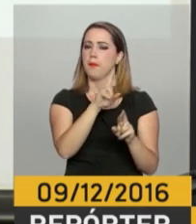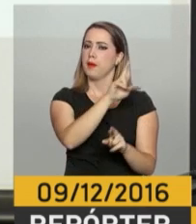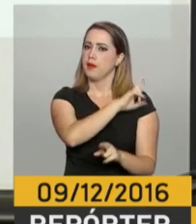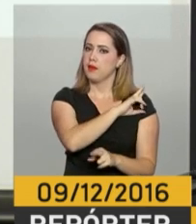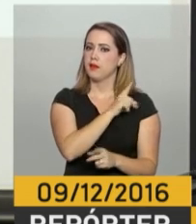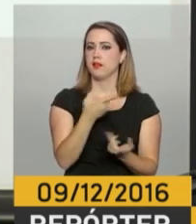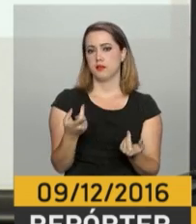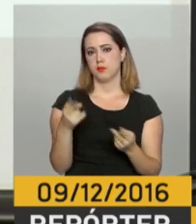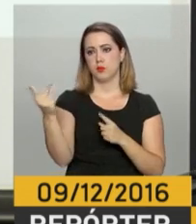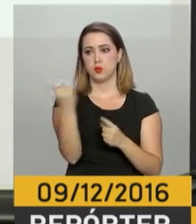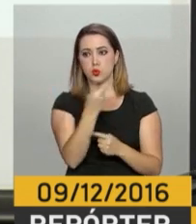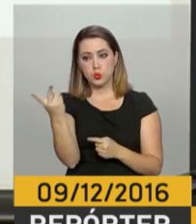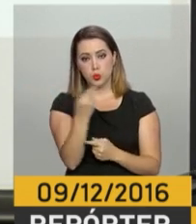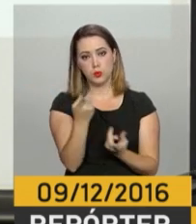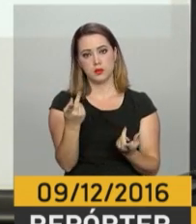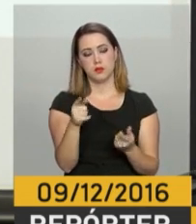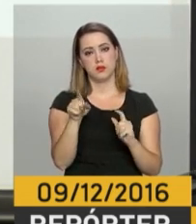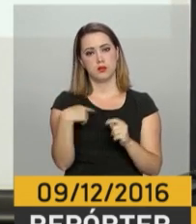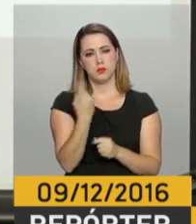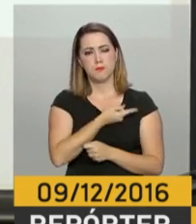difícil pela qual